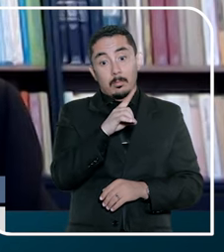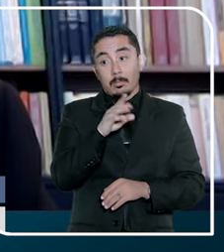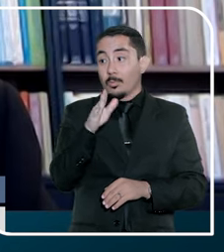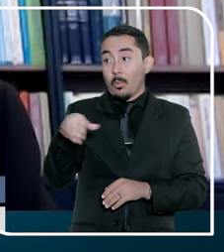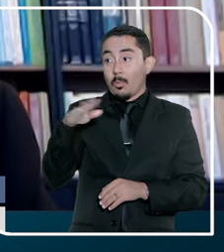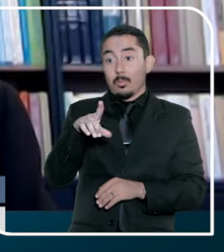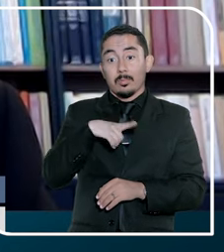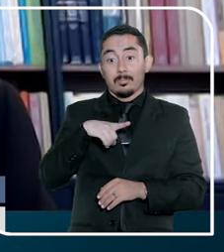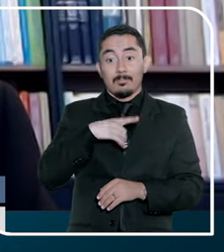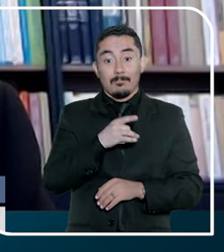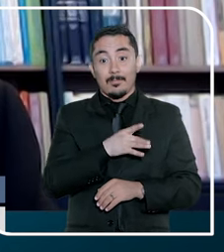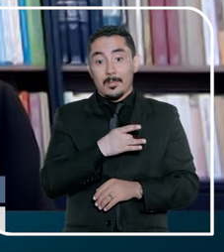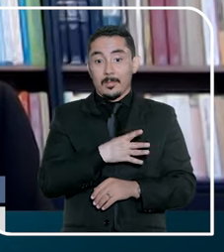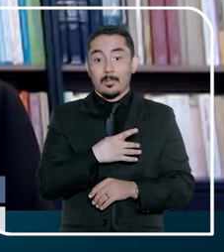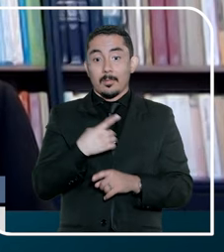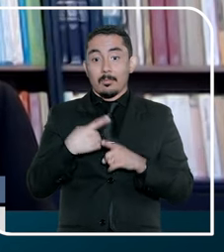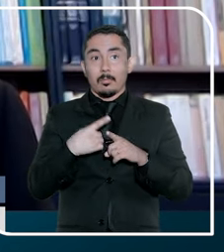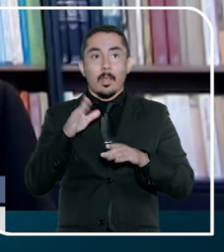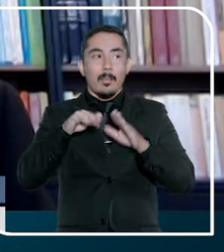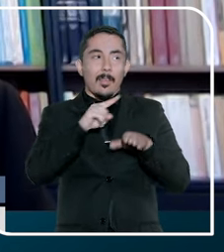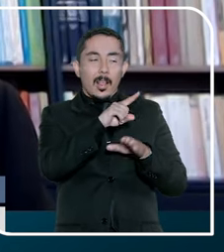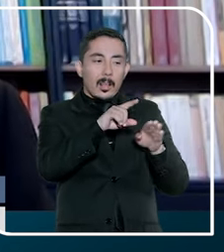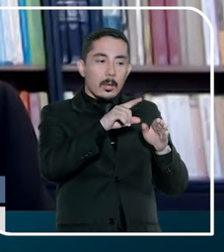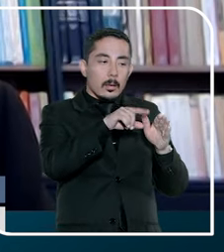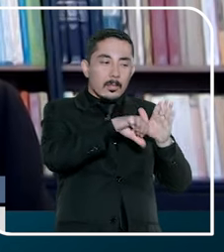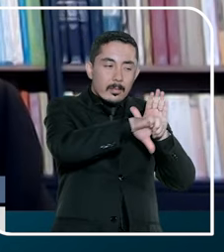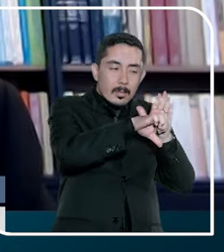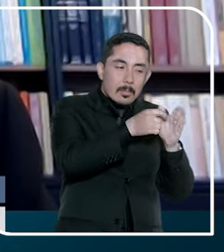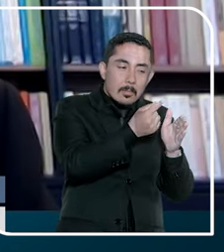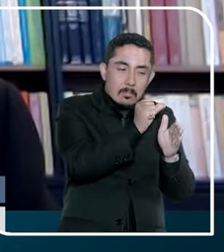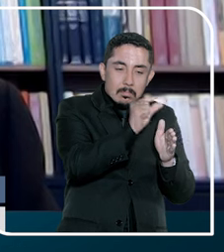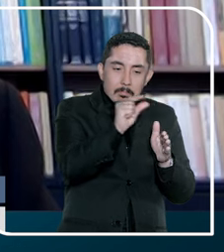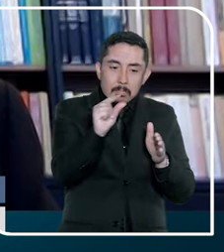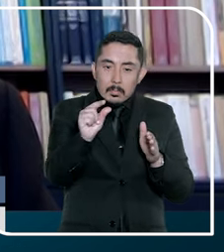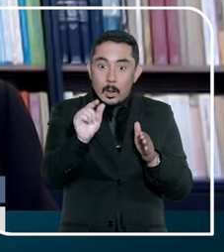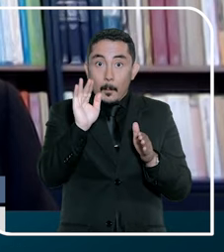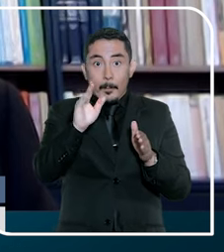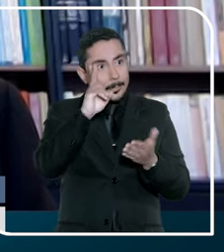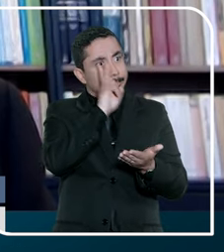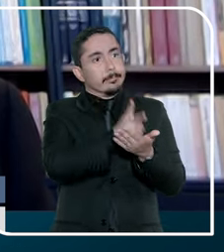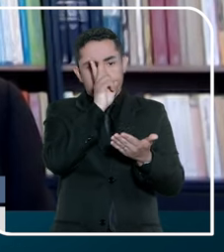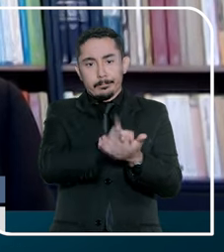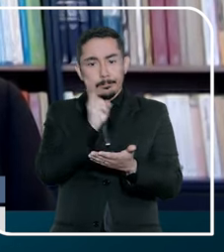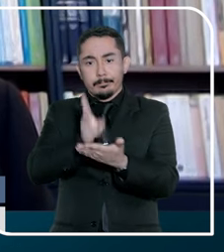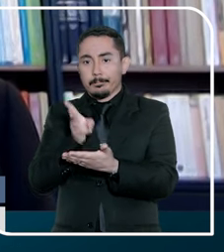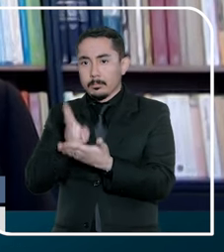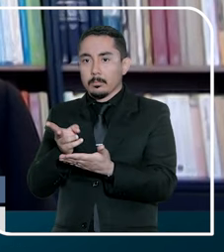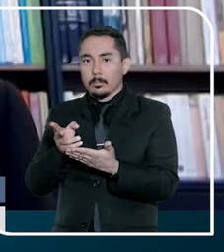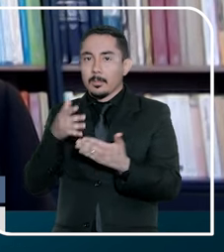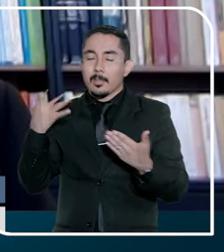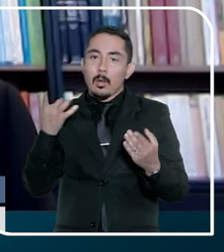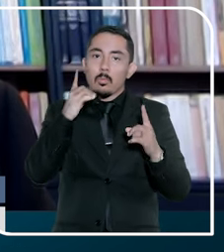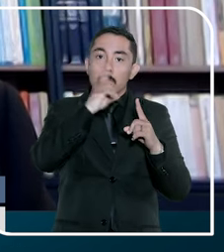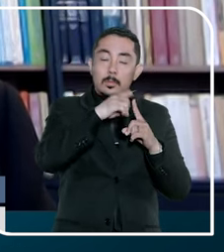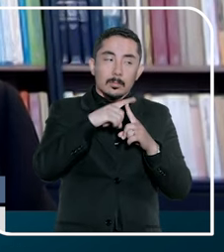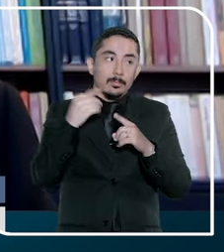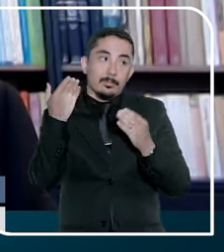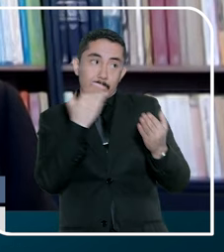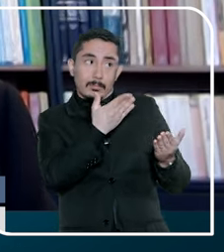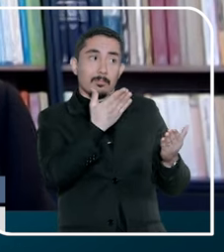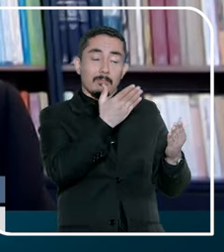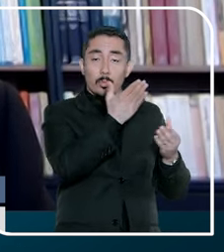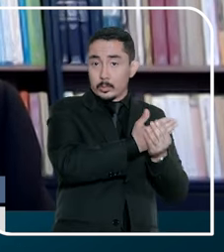ela pratica embora pequenos crimes mas de forma reiterada então para esse tipo de caso é possível eh a